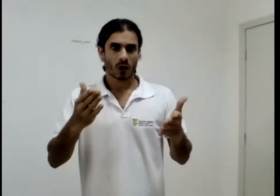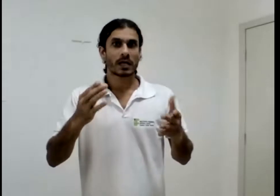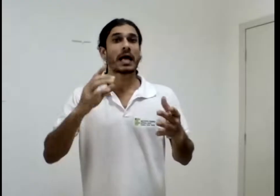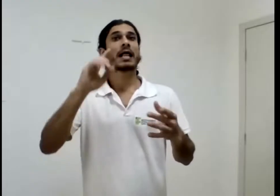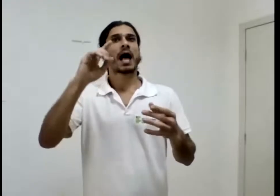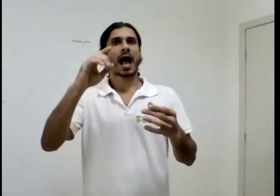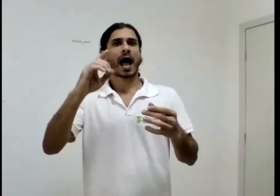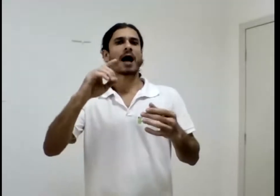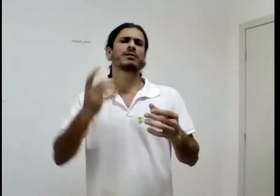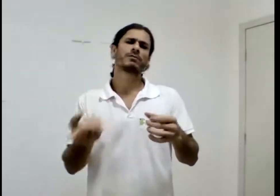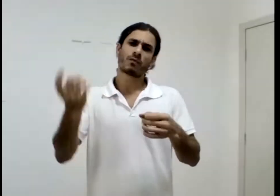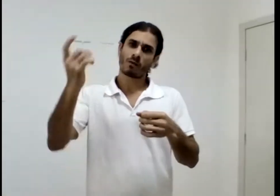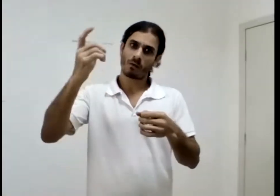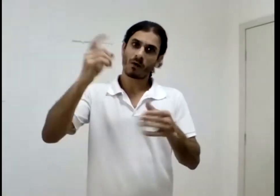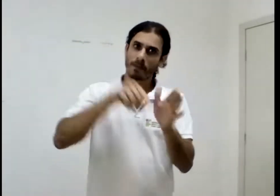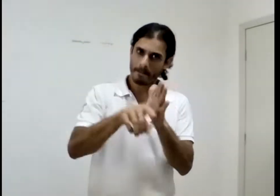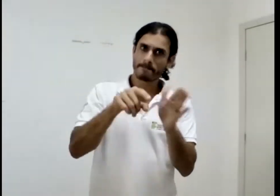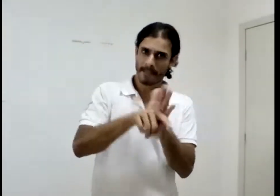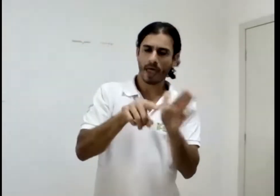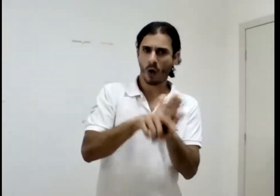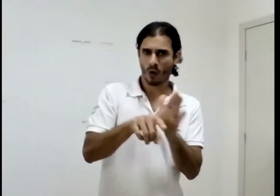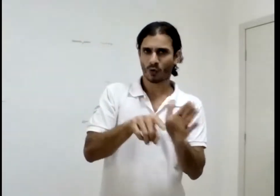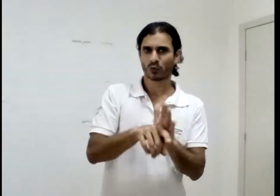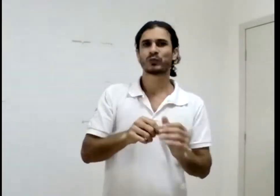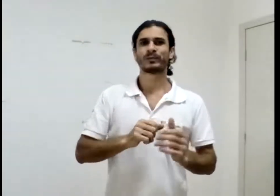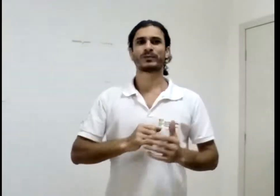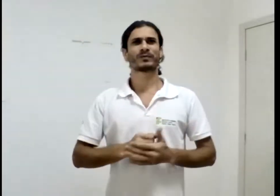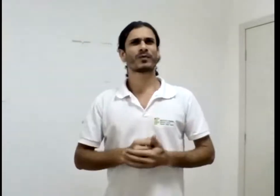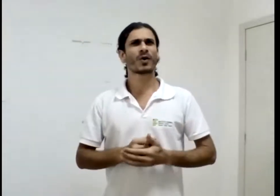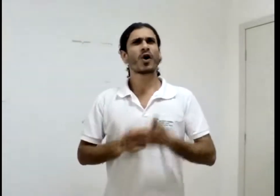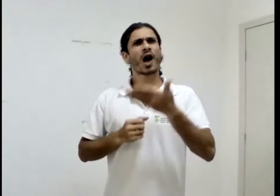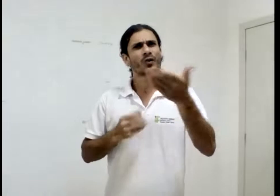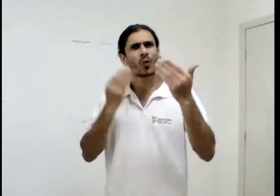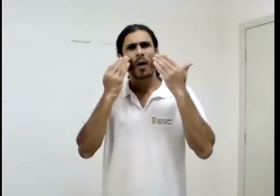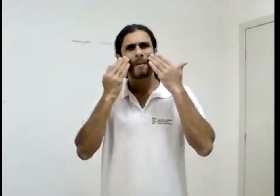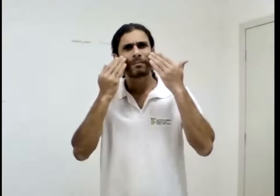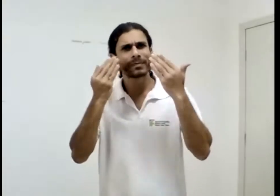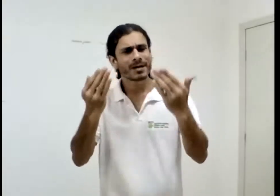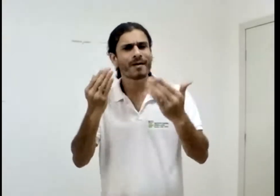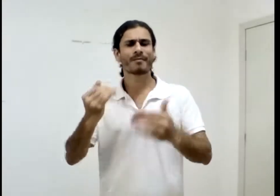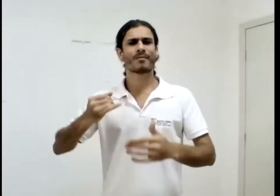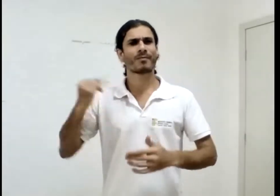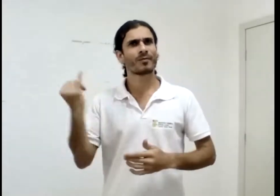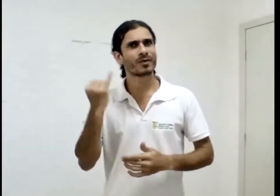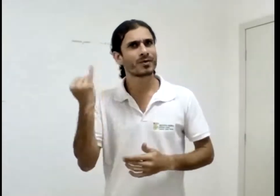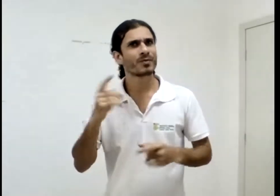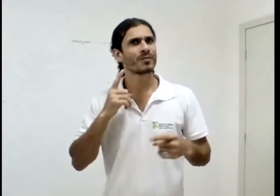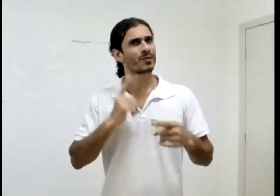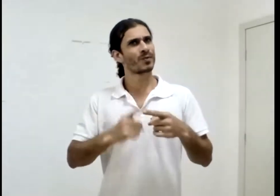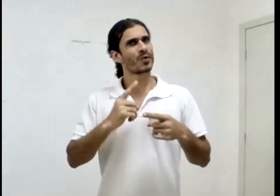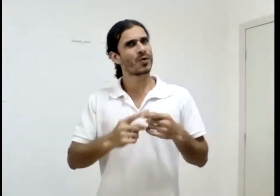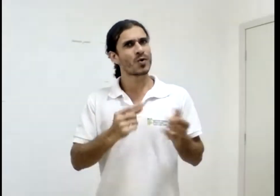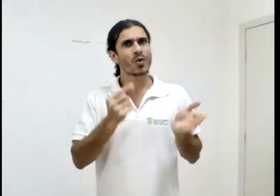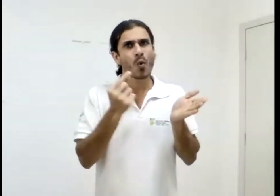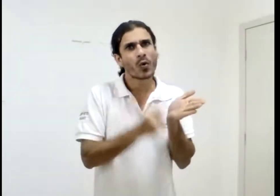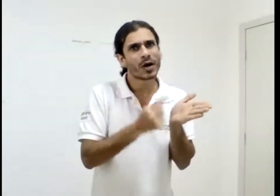seu trabalho é um trabalho muito importante, porque esse aplicativo ele tem muitas funções importantes para quem não tem muito acesso,